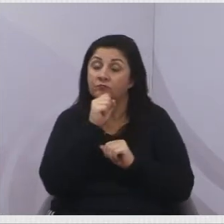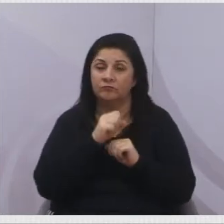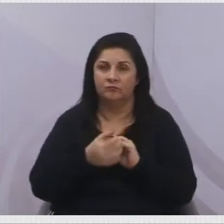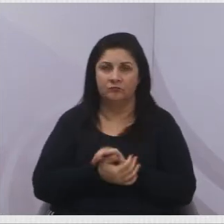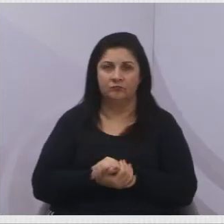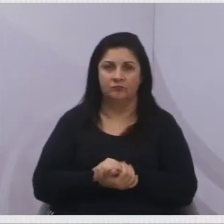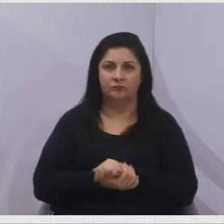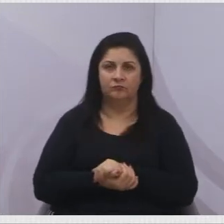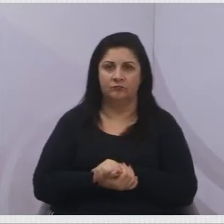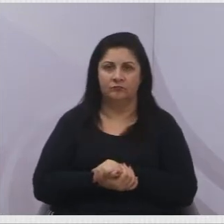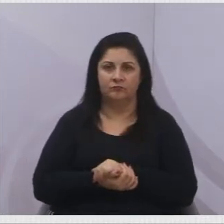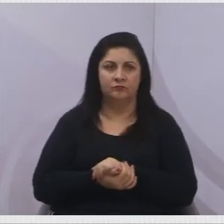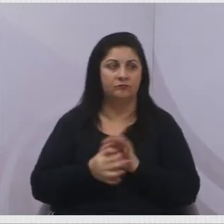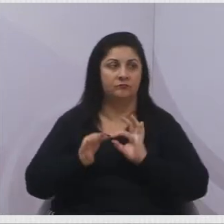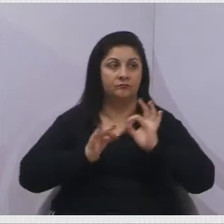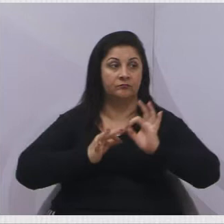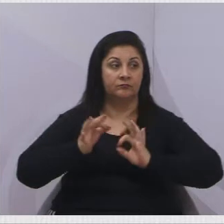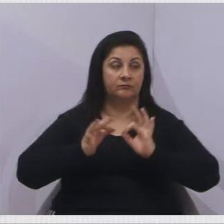município. E